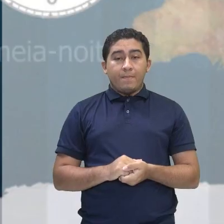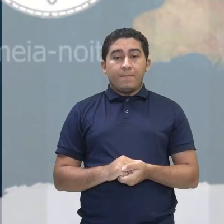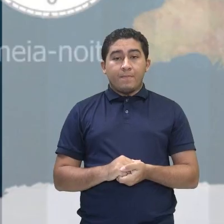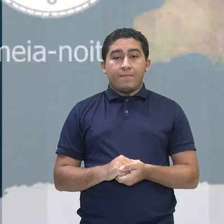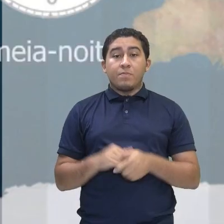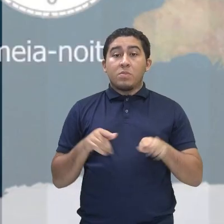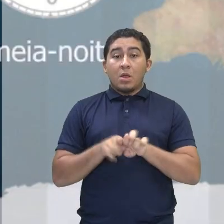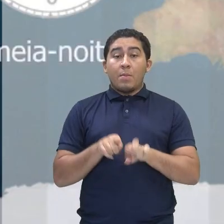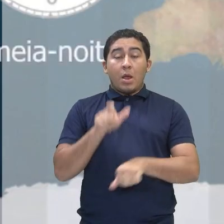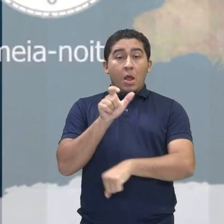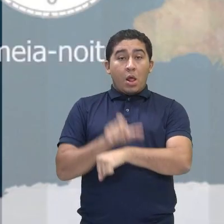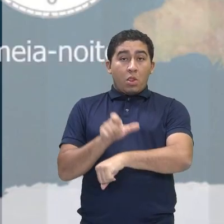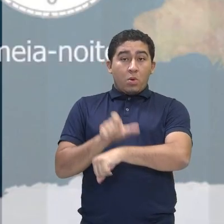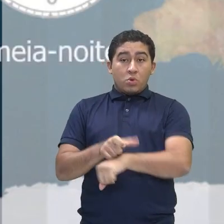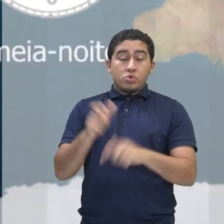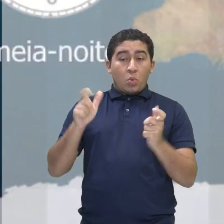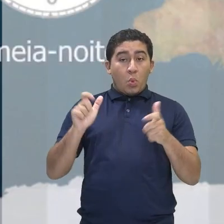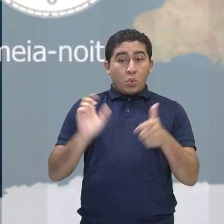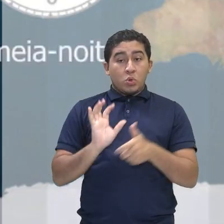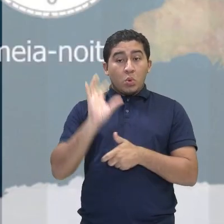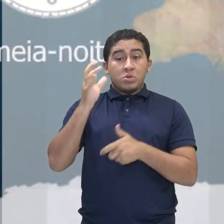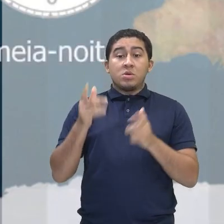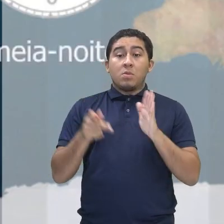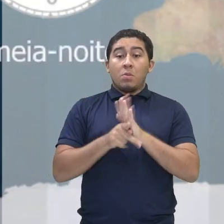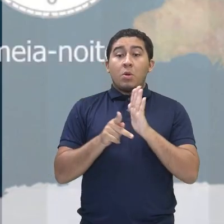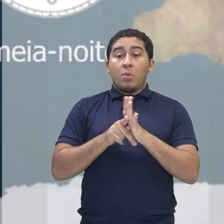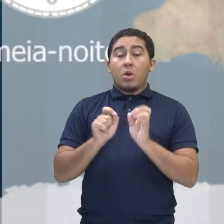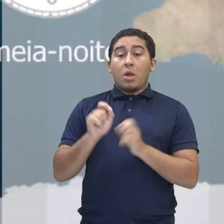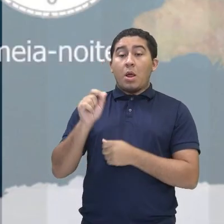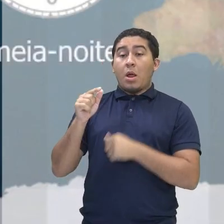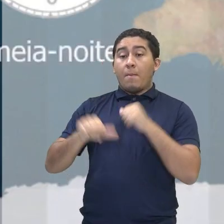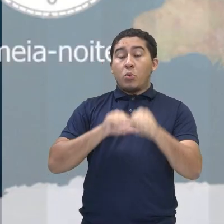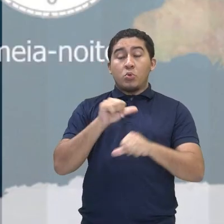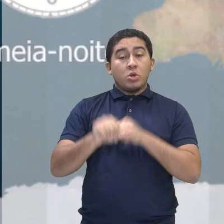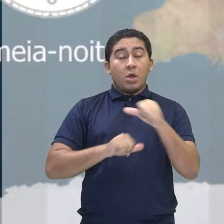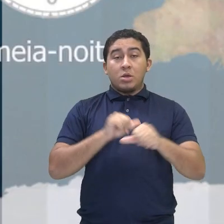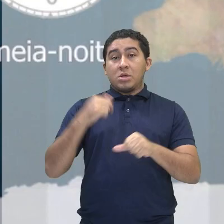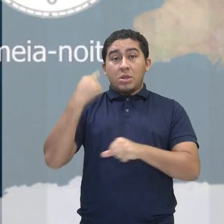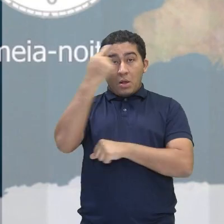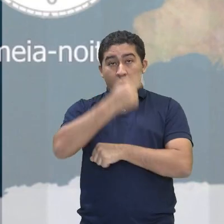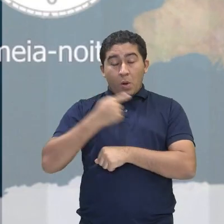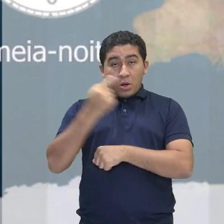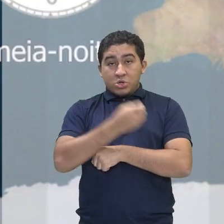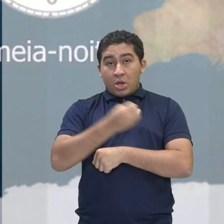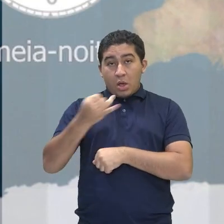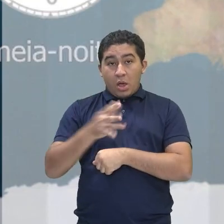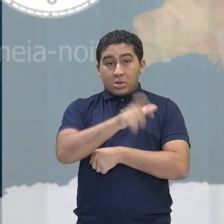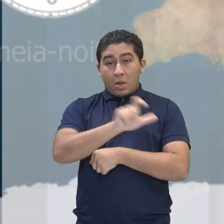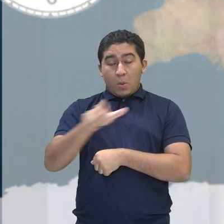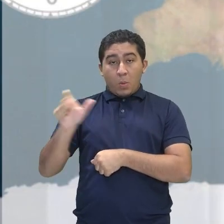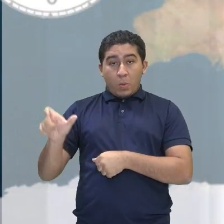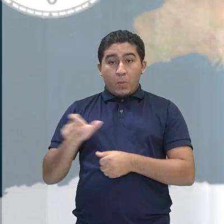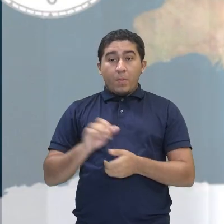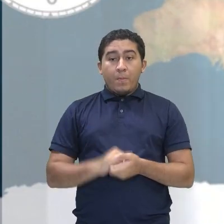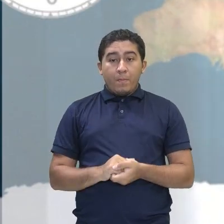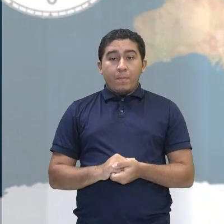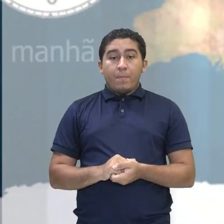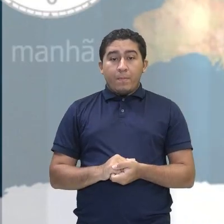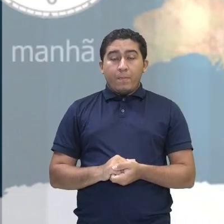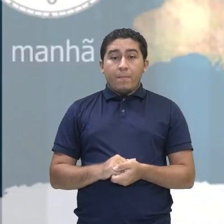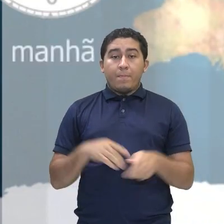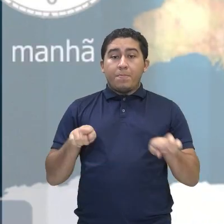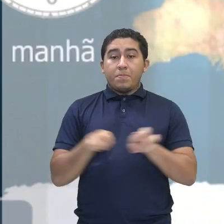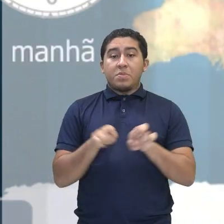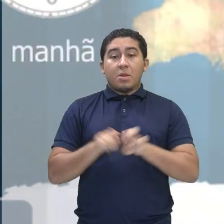relógios, eles estão ocorrendo o quê? A mudança do horário de cada um deles. E lá na linha internacional da mudança